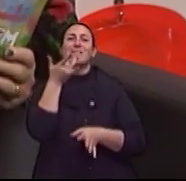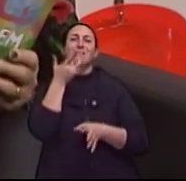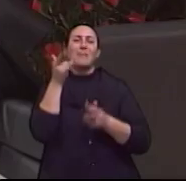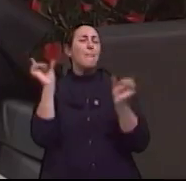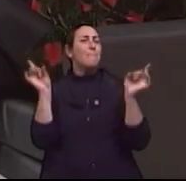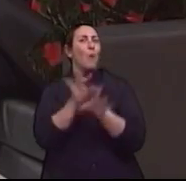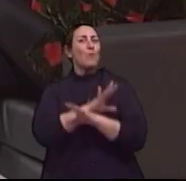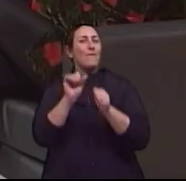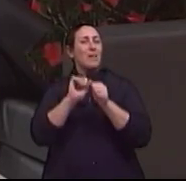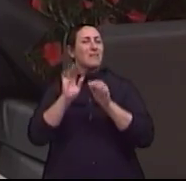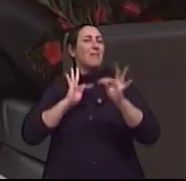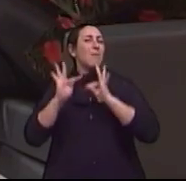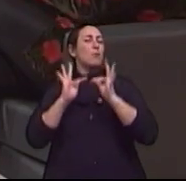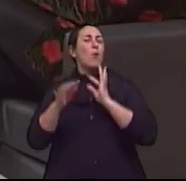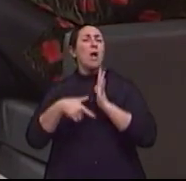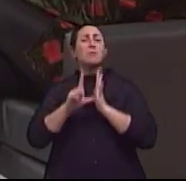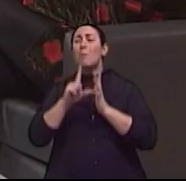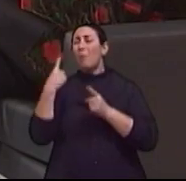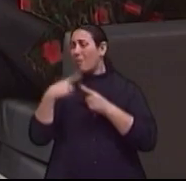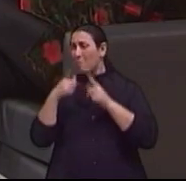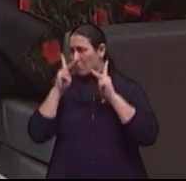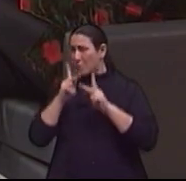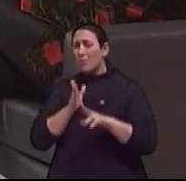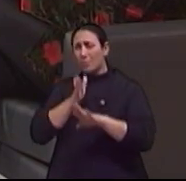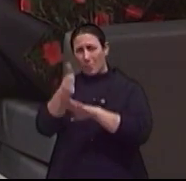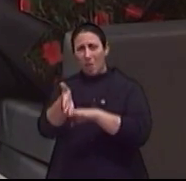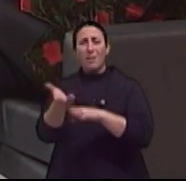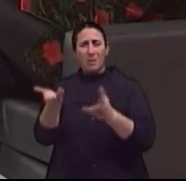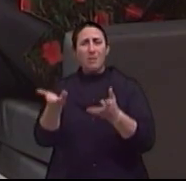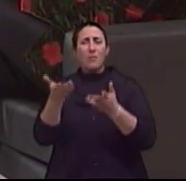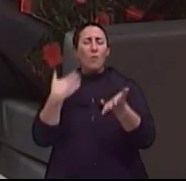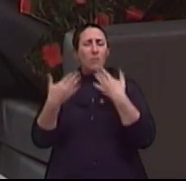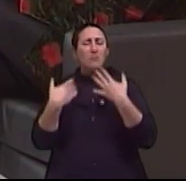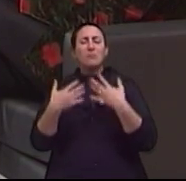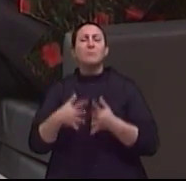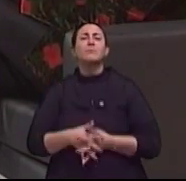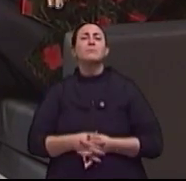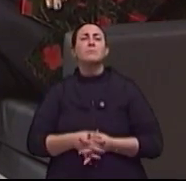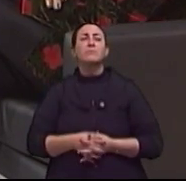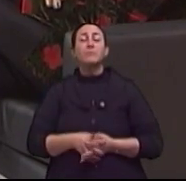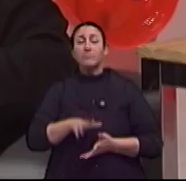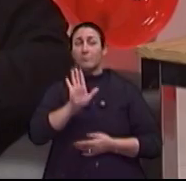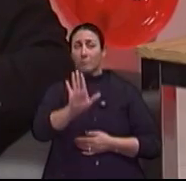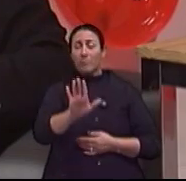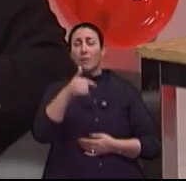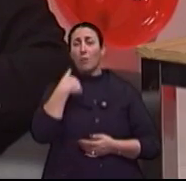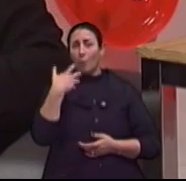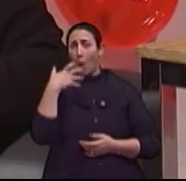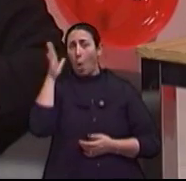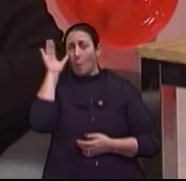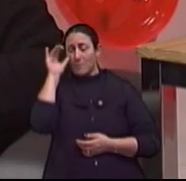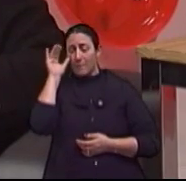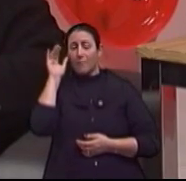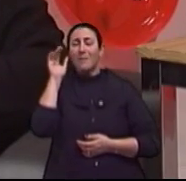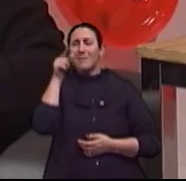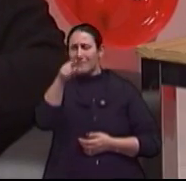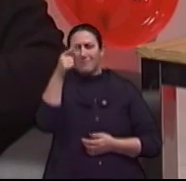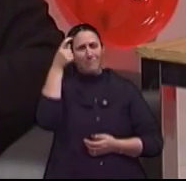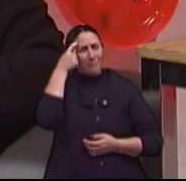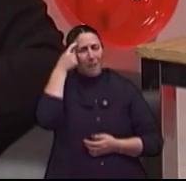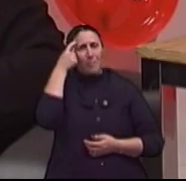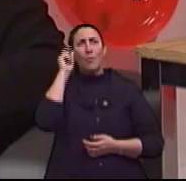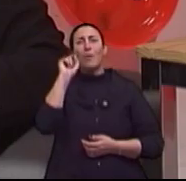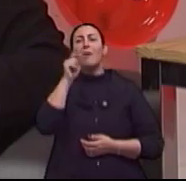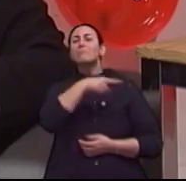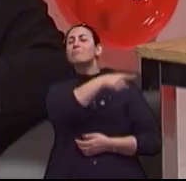e já adianta o tratamento porque a pessoa chega com os exames pro senhor né Eu gostaria de fazer uma observação Isabel sabe o que que